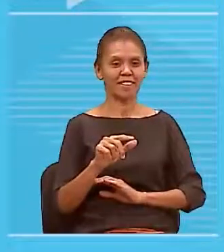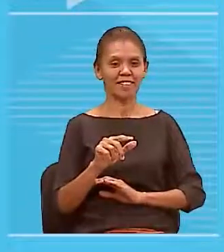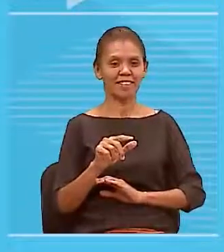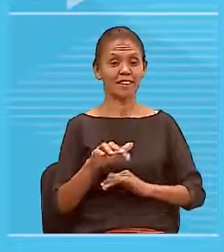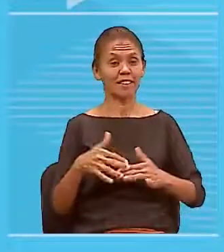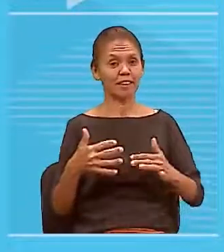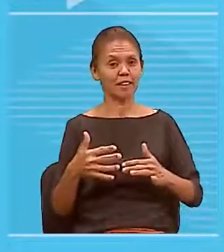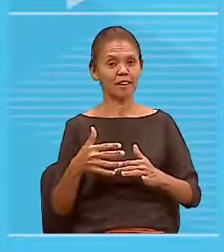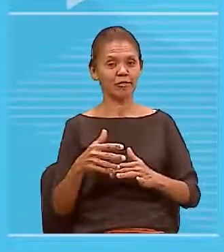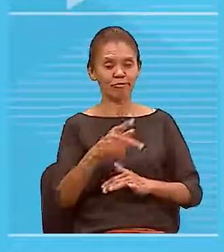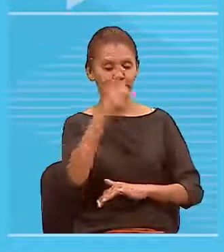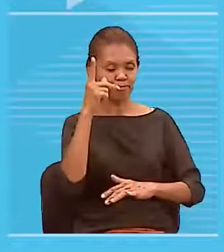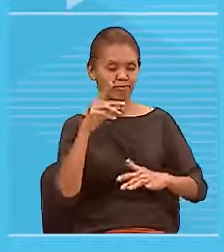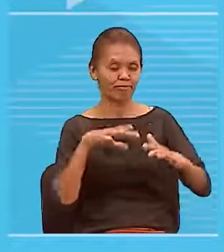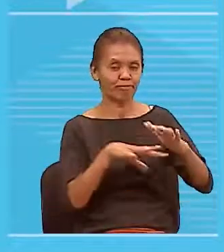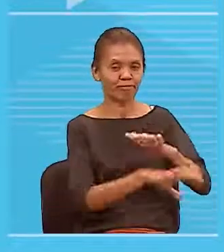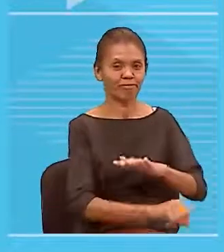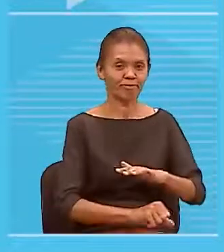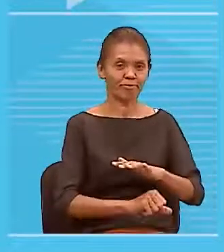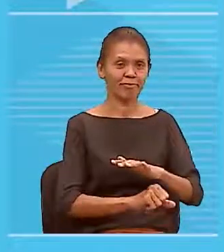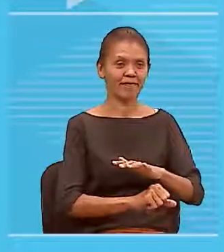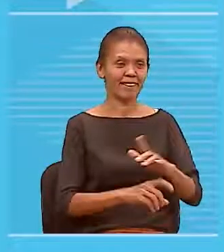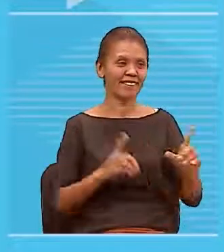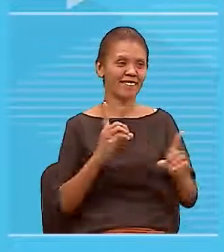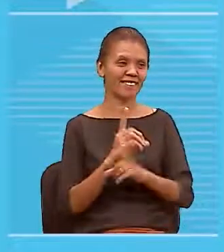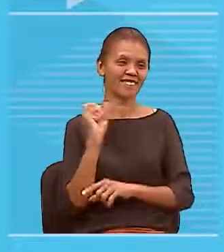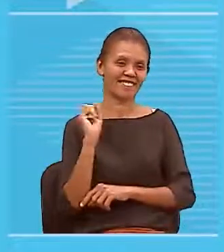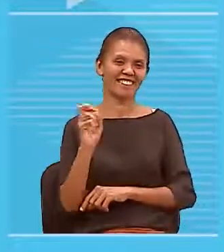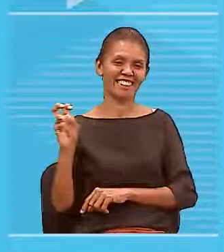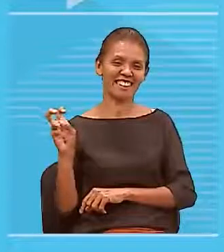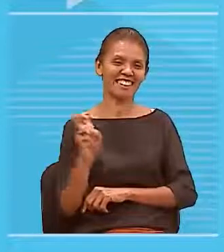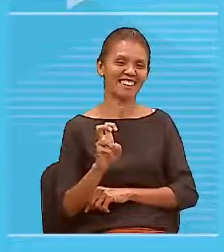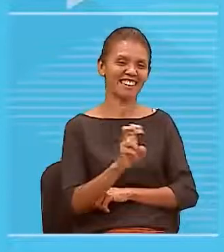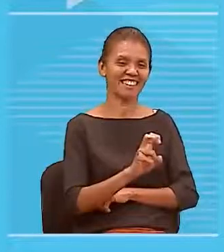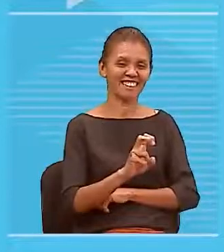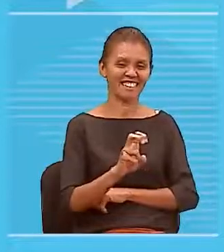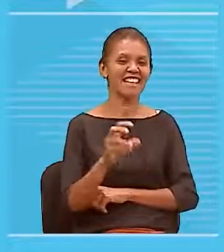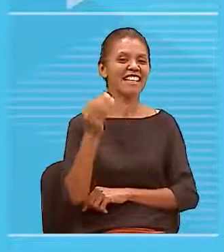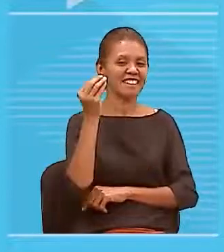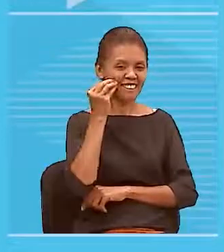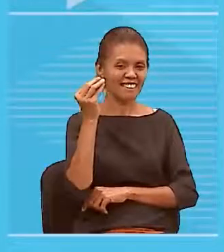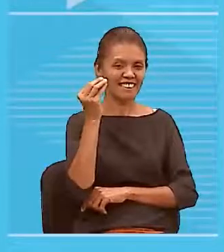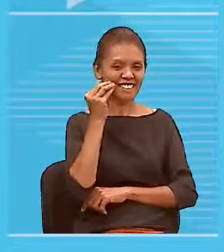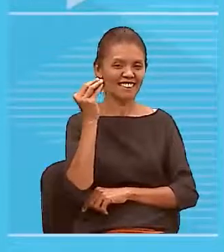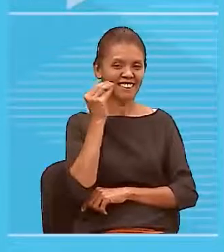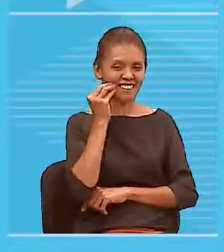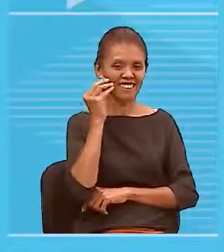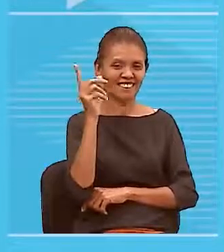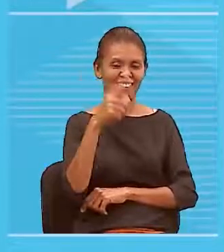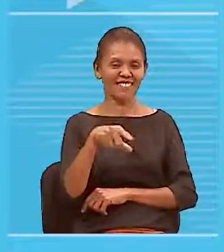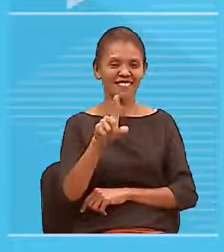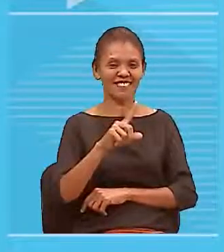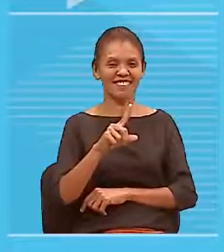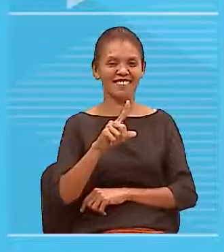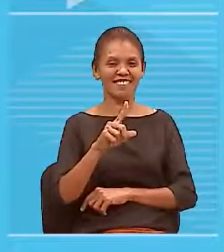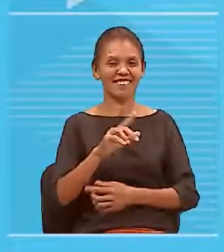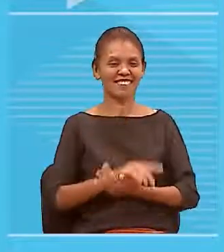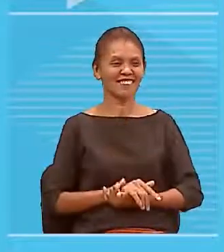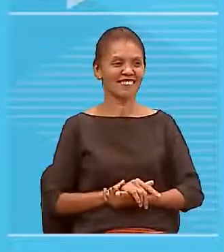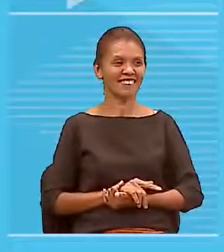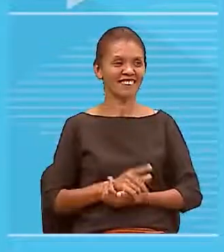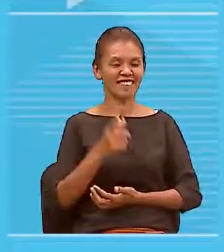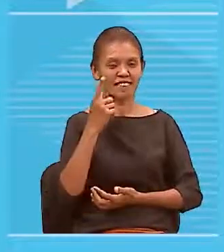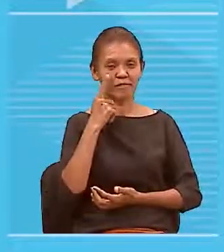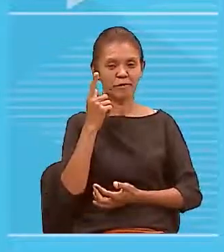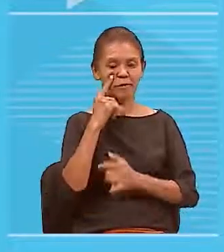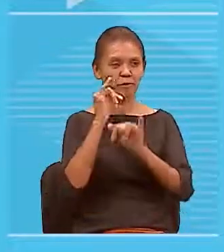do tatu. Quando pensa que não encontra, é uma cobra. Eita, mas é paia. Vão, viu? Pra vocês verem essa brincadeira. E aí vocês viram as